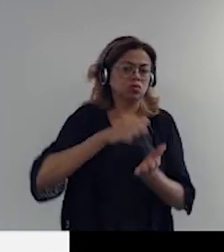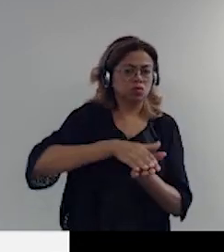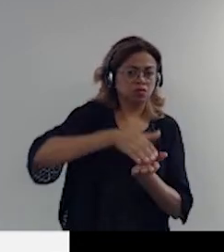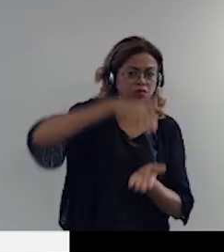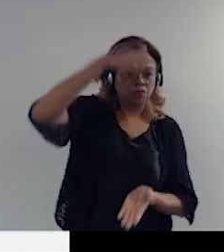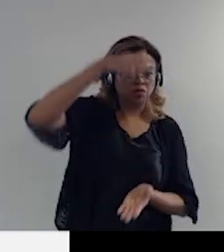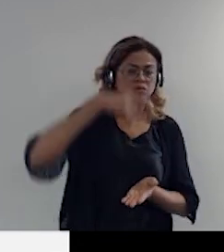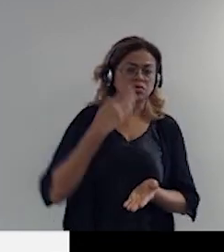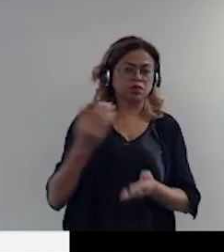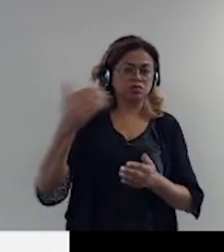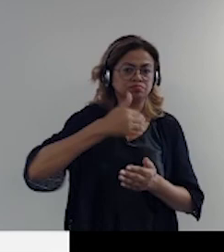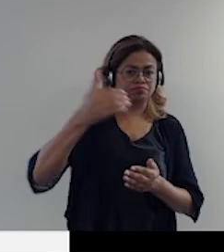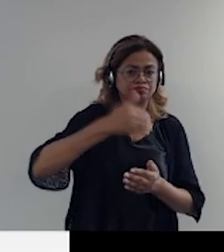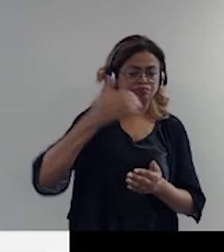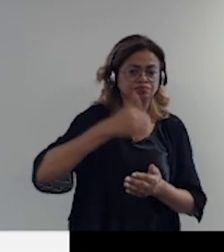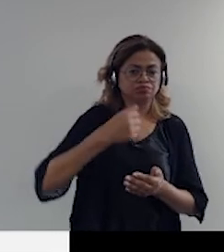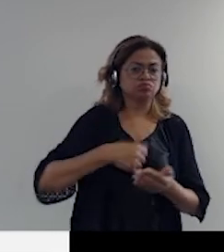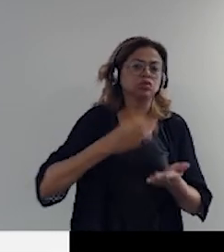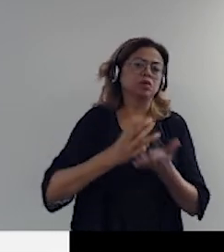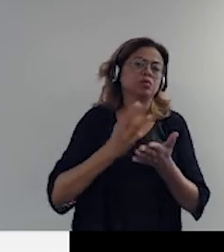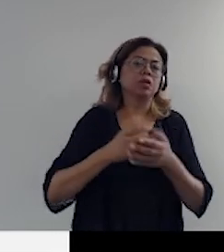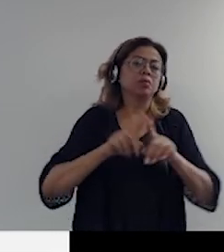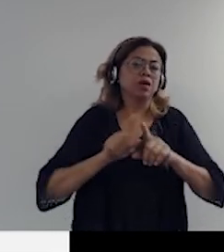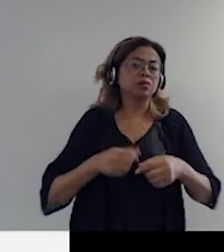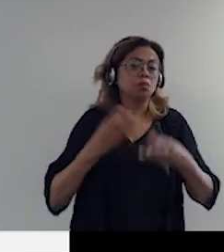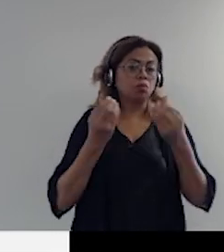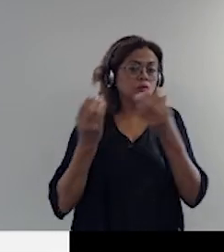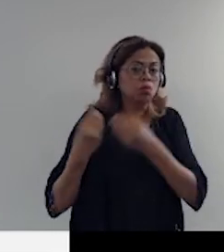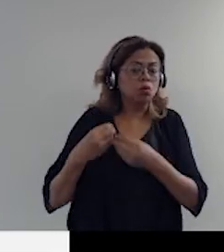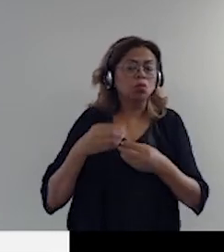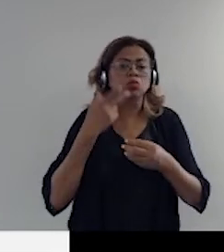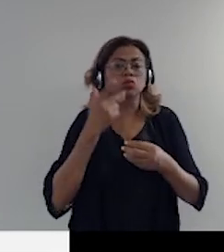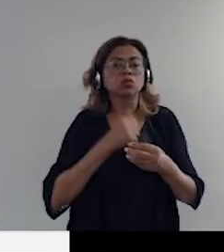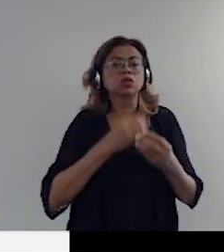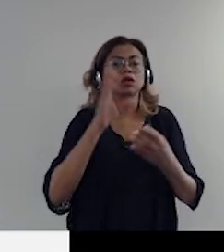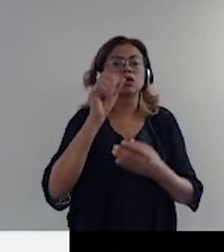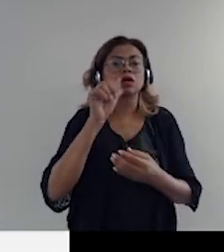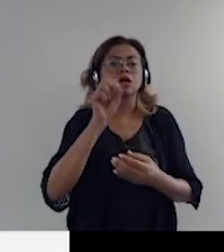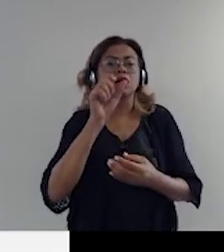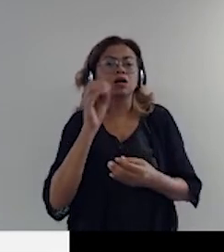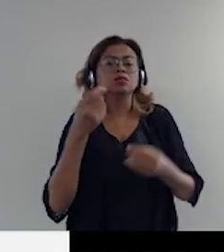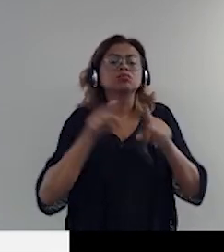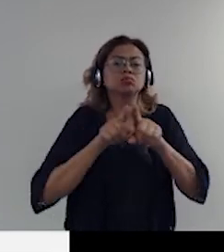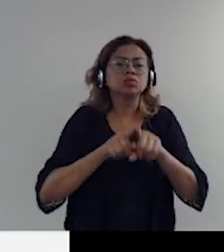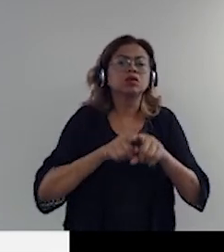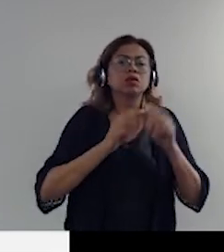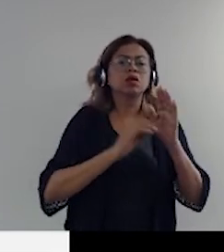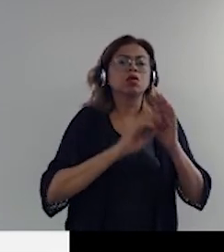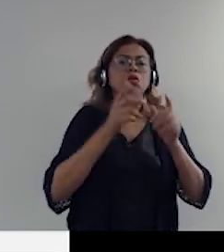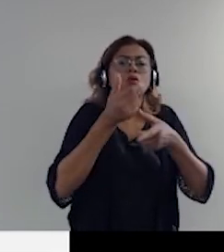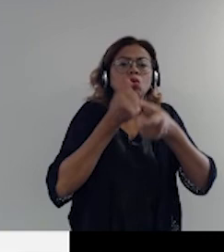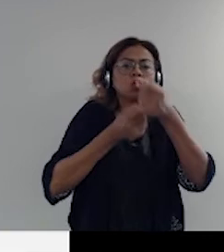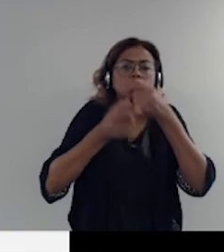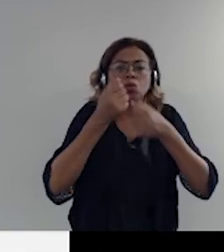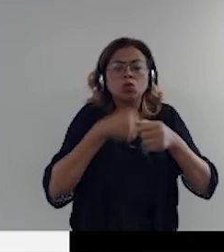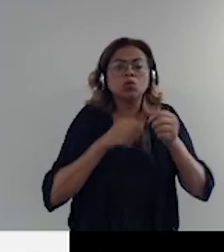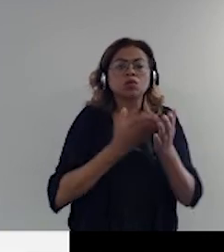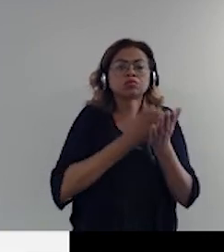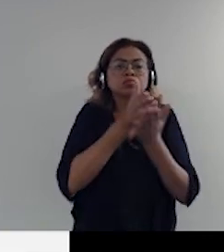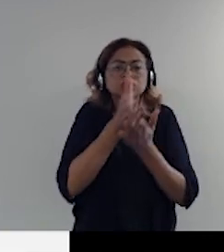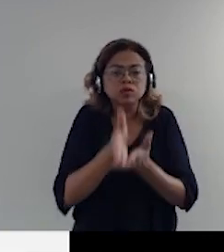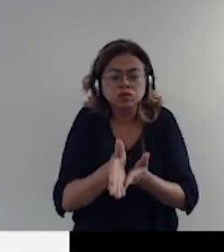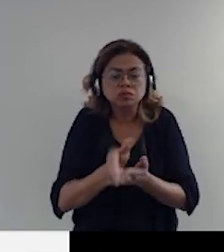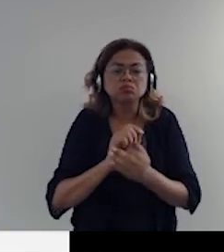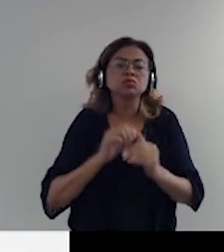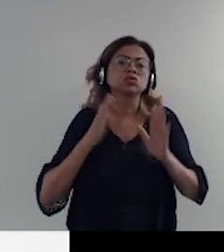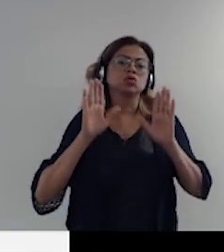de mensageria, mas na maior parte dos casos, o mercado passou relativamente bem por esses momentos de grande